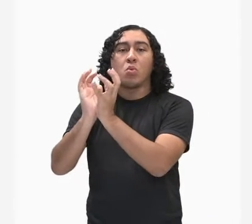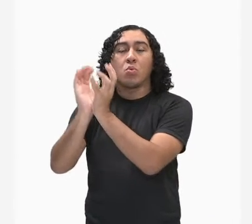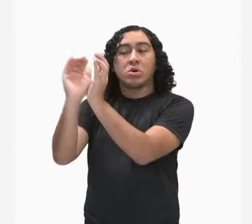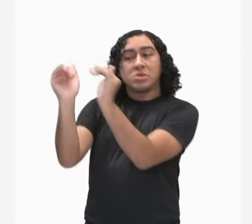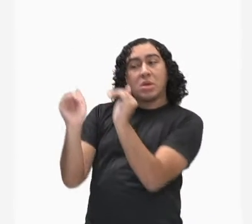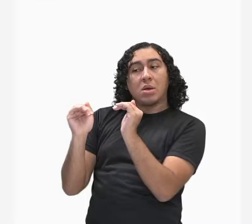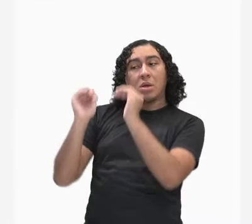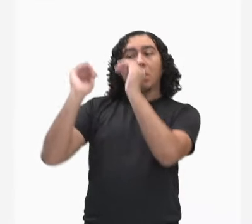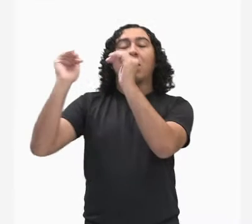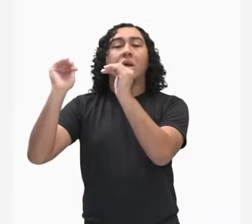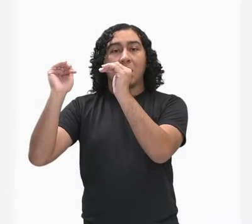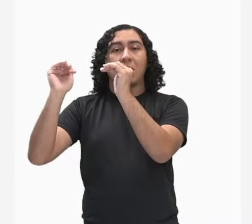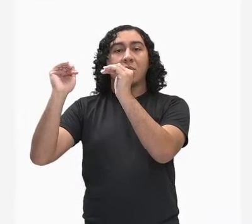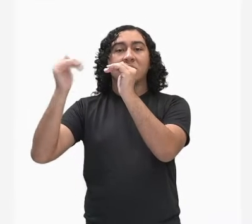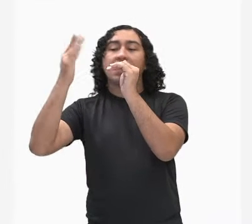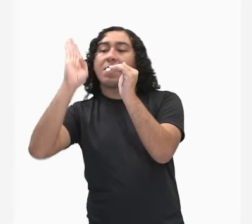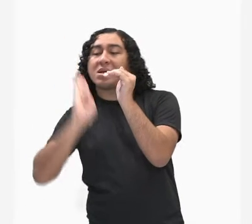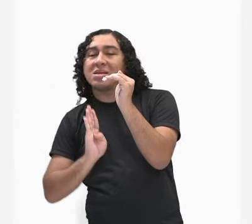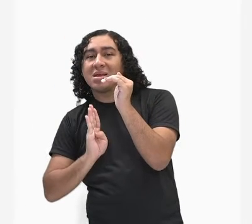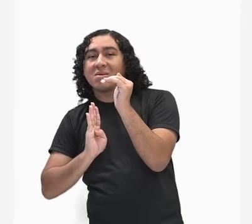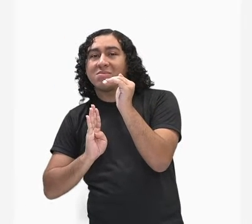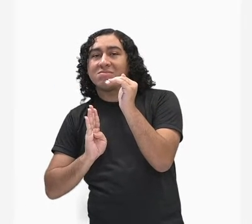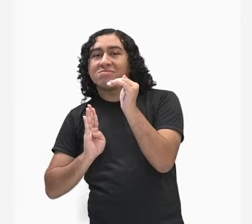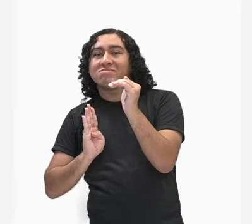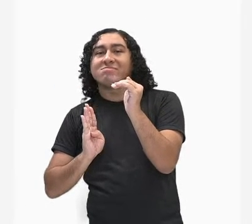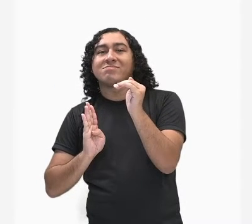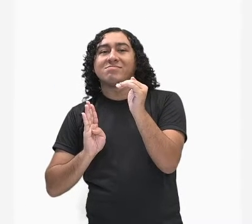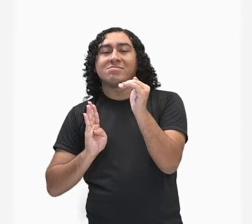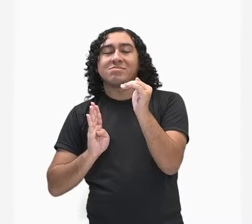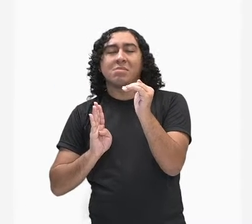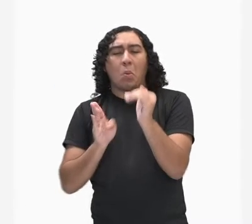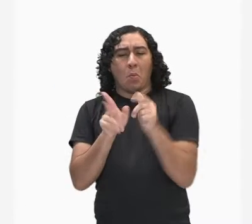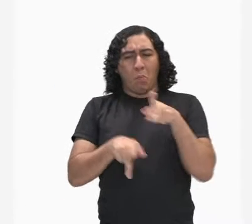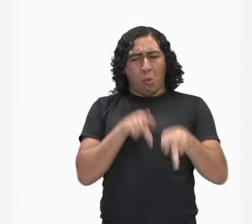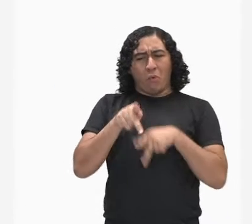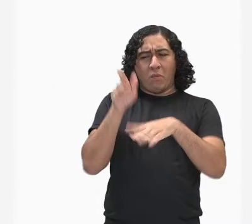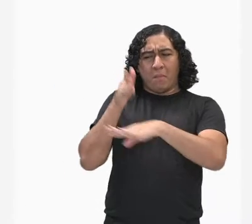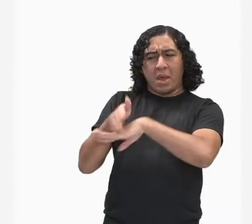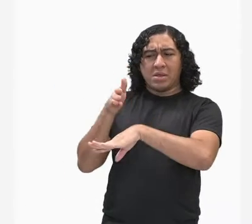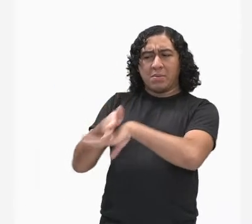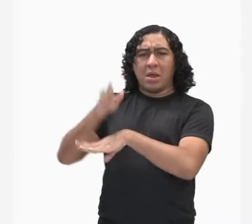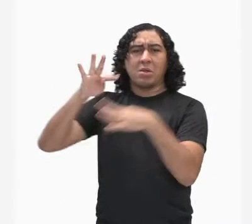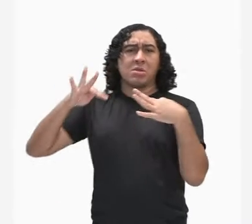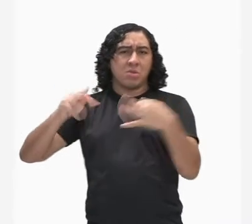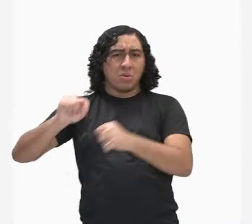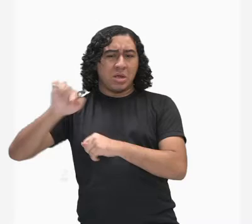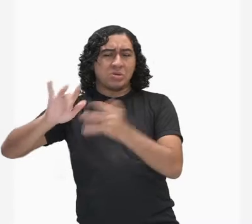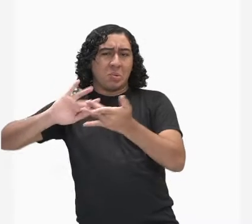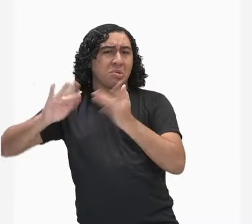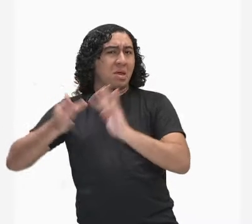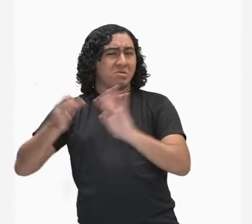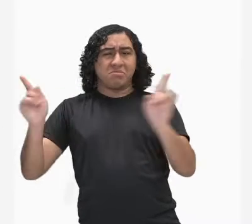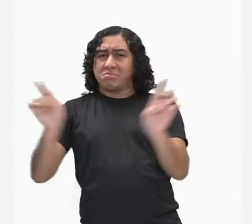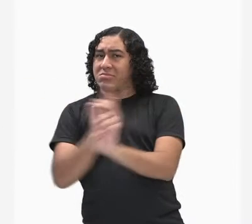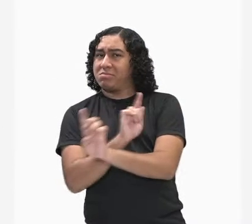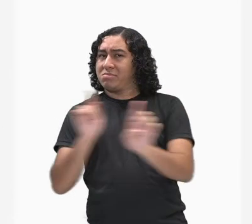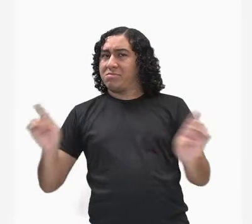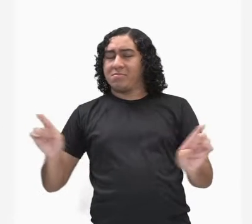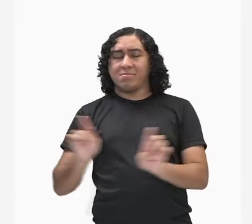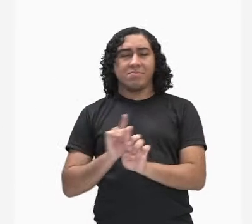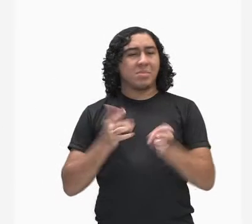até hoje, não aceitam a participação popular, a participação do povo, né, nos